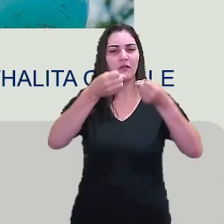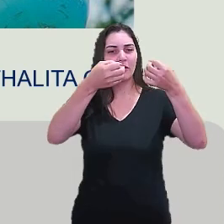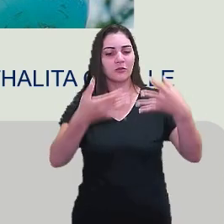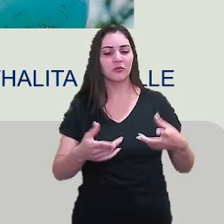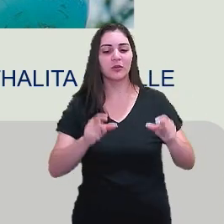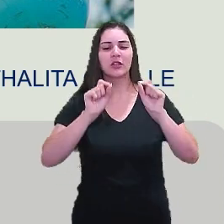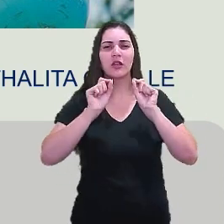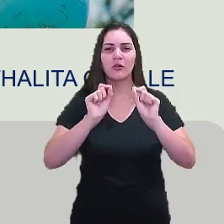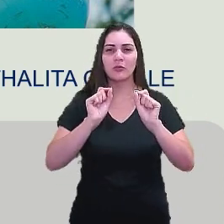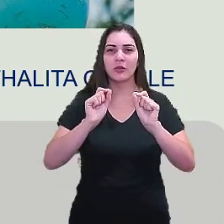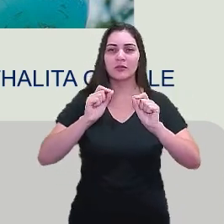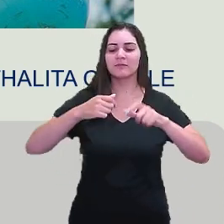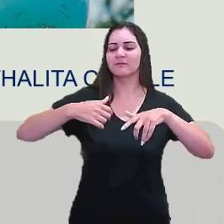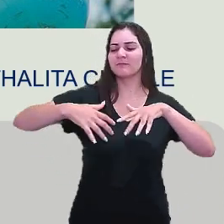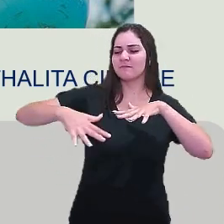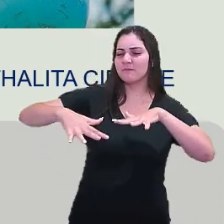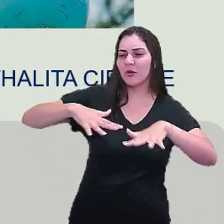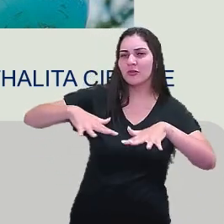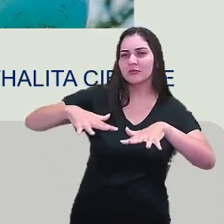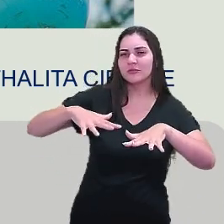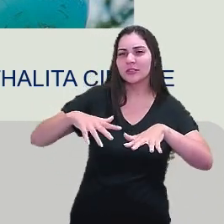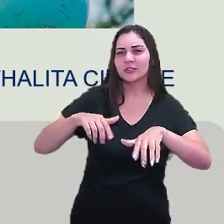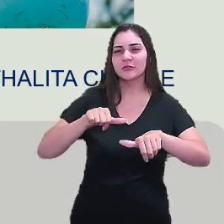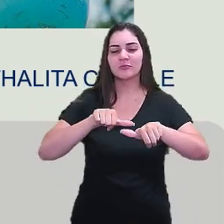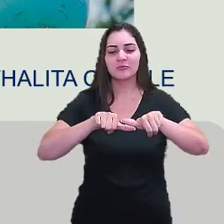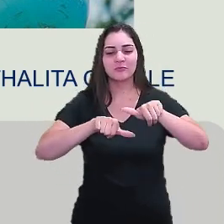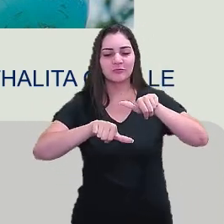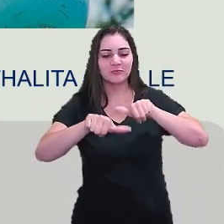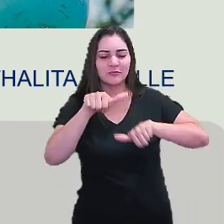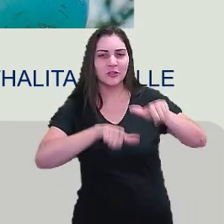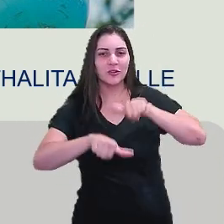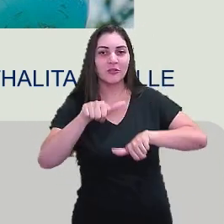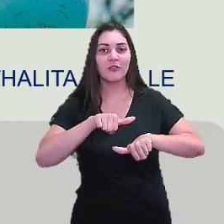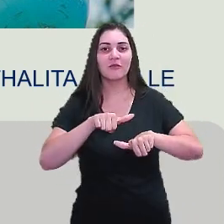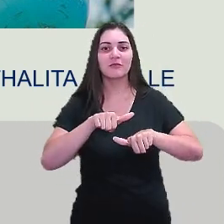as modificações e transformações do